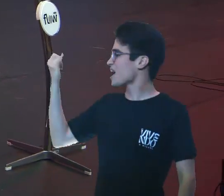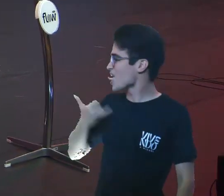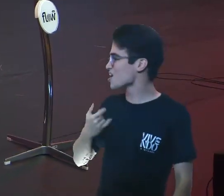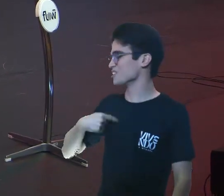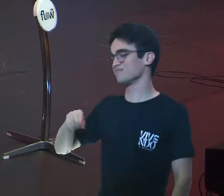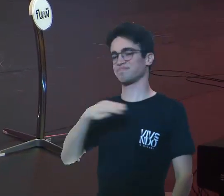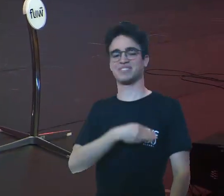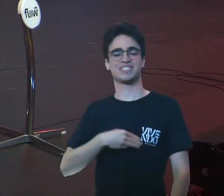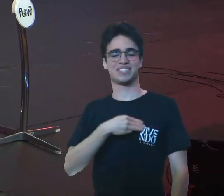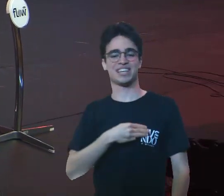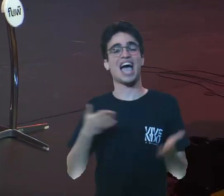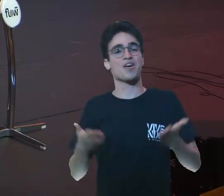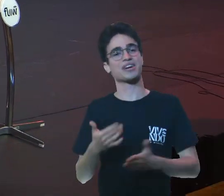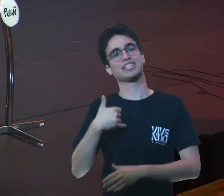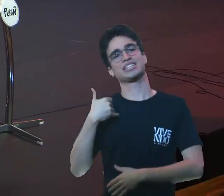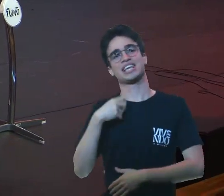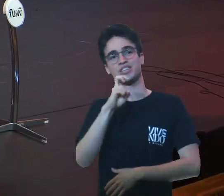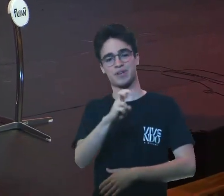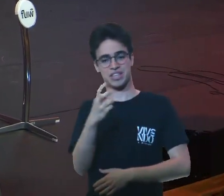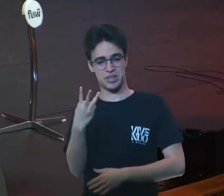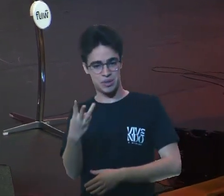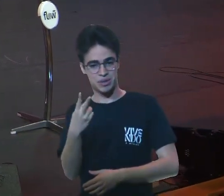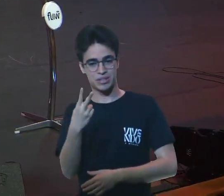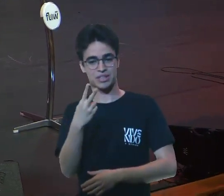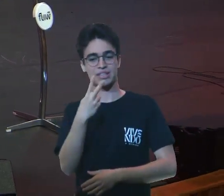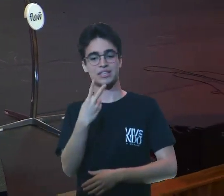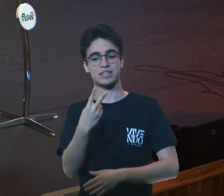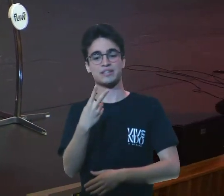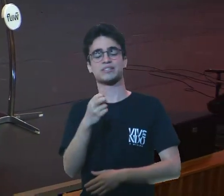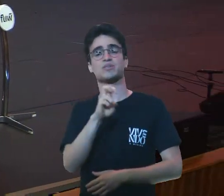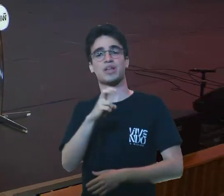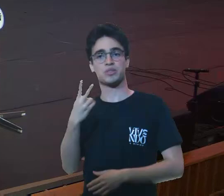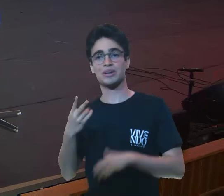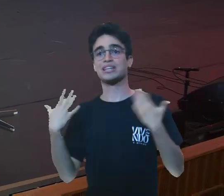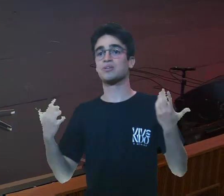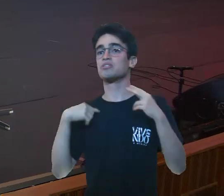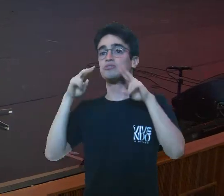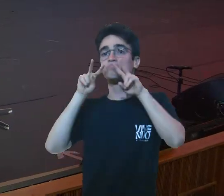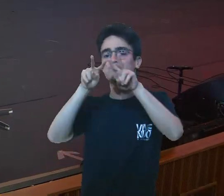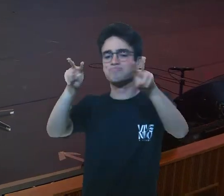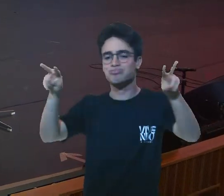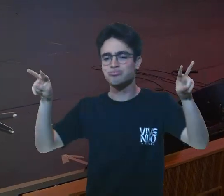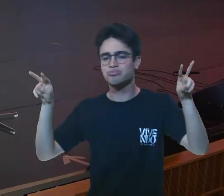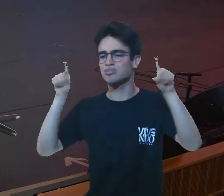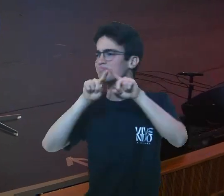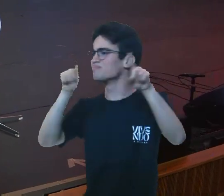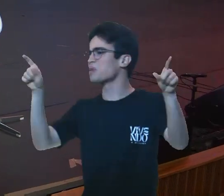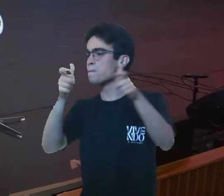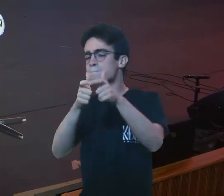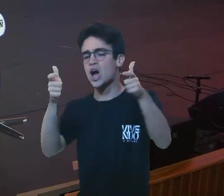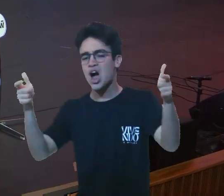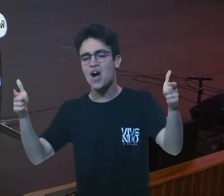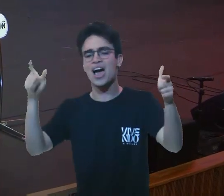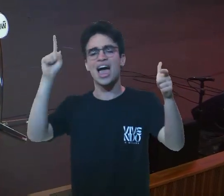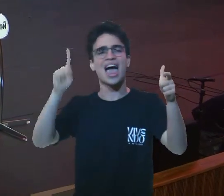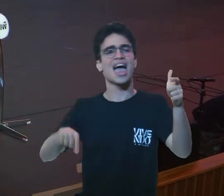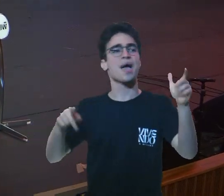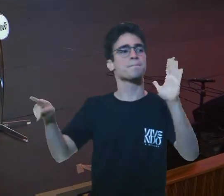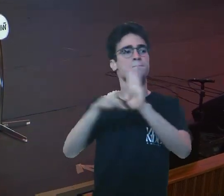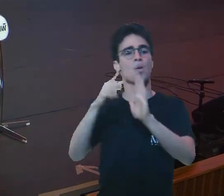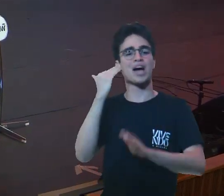missionário. Eu tenho 52 anos agora, então eu olho para esse auditório, quase em sua maioria composto